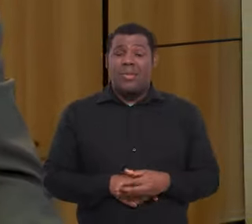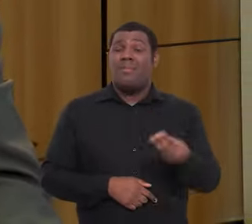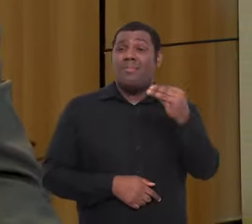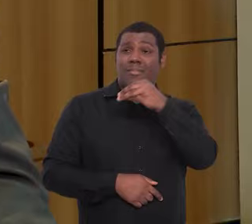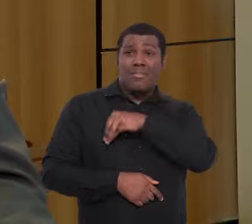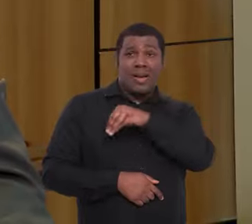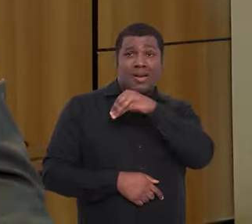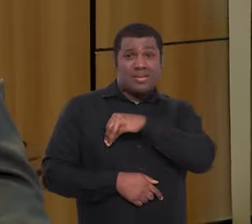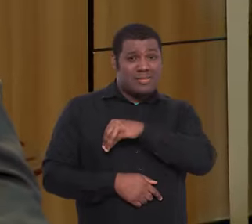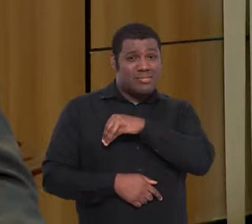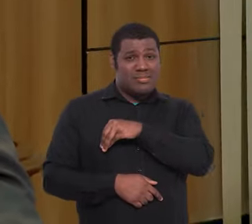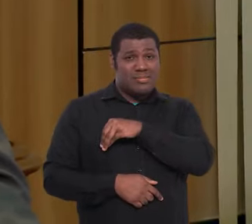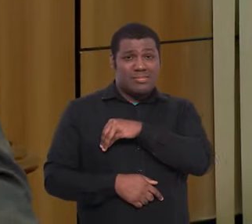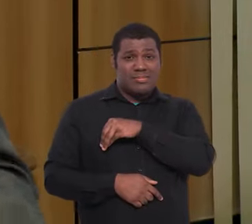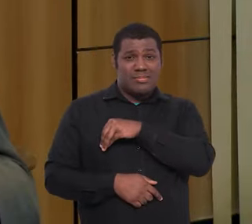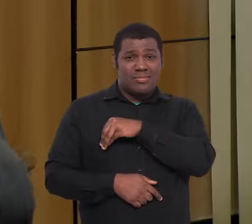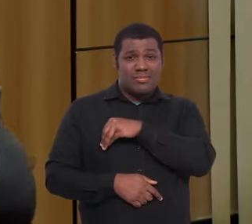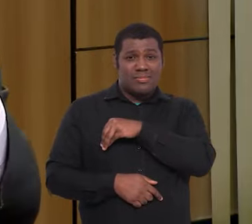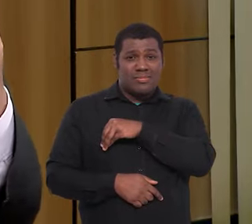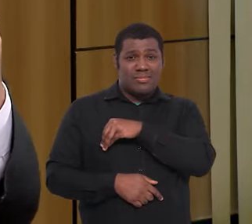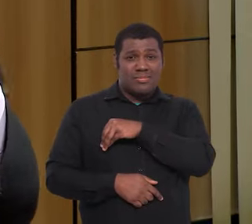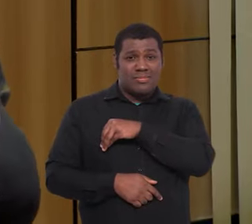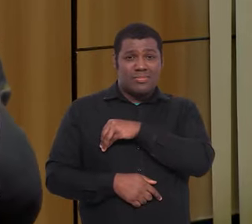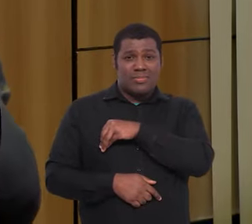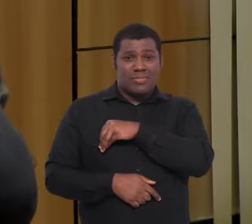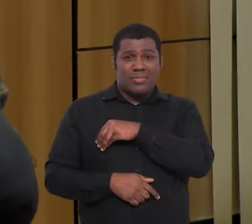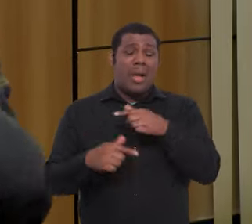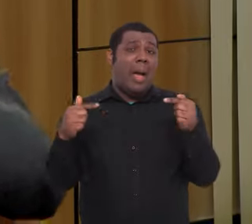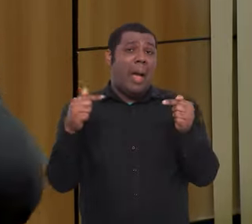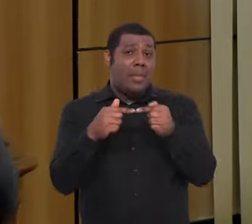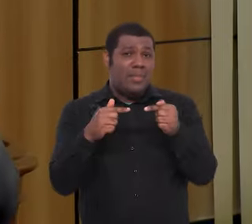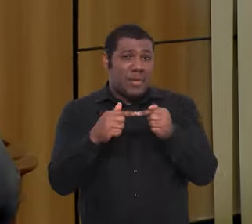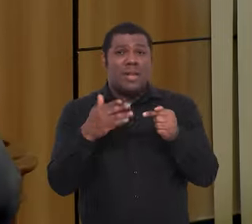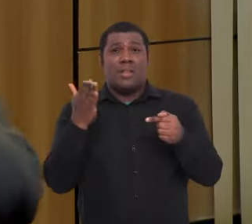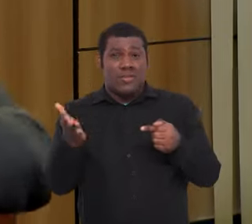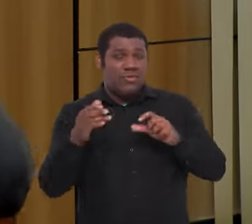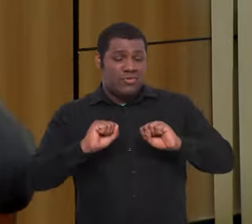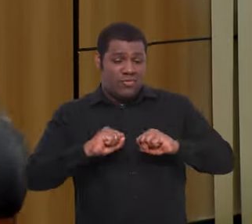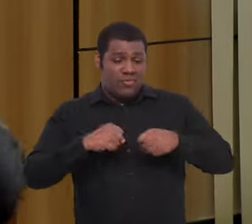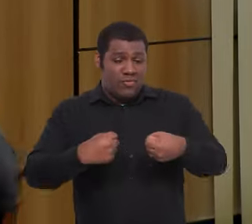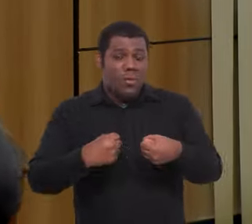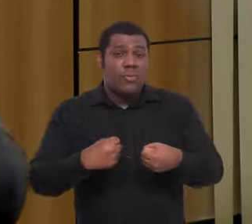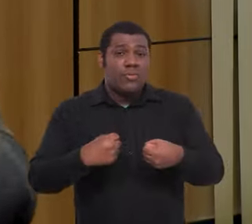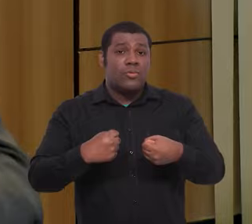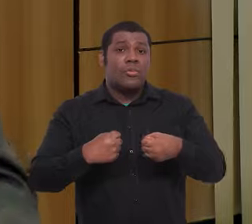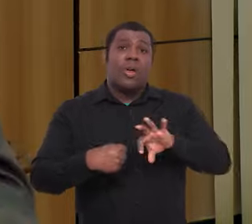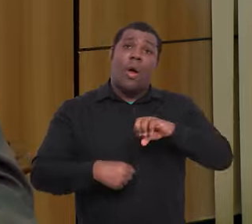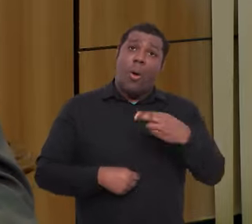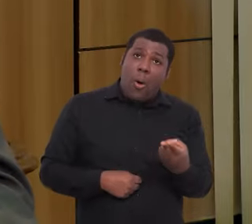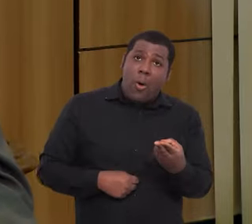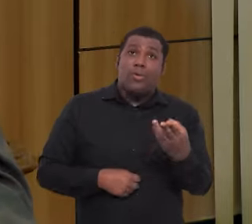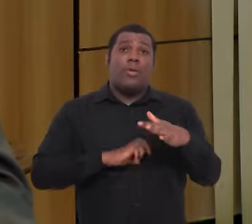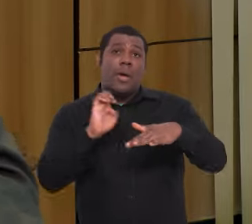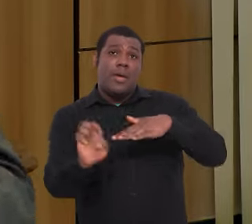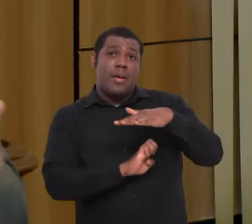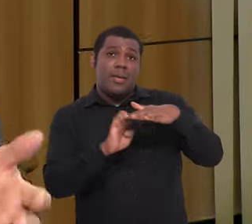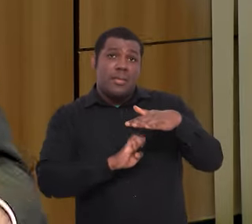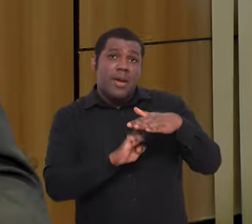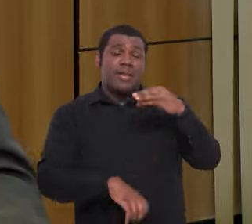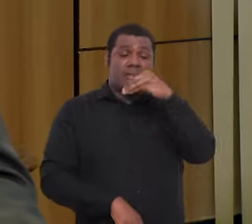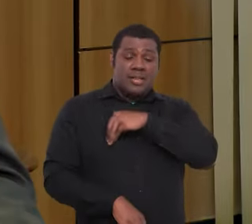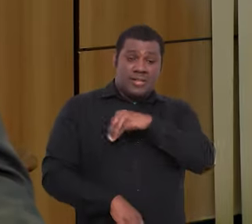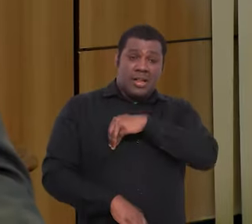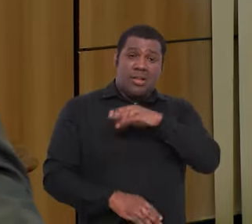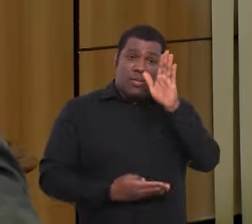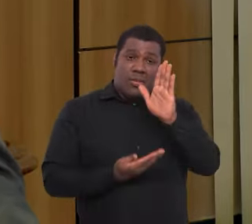corresponde a a corresponde ao teu esforço Ou eles podem remunerar mais do que a lei